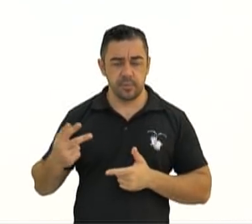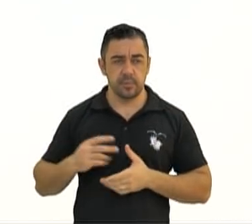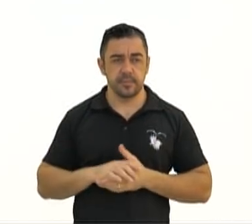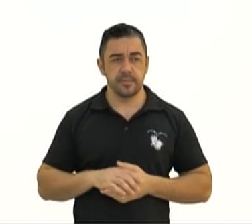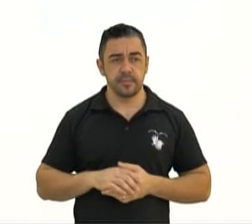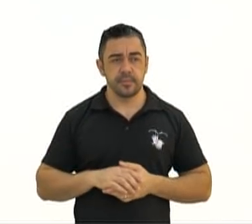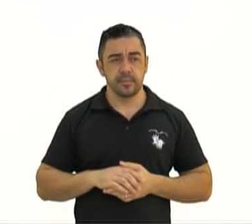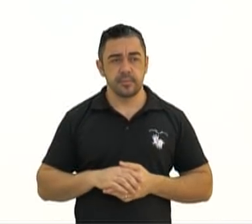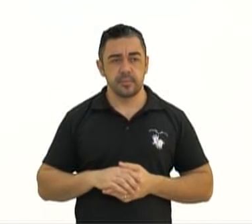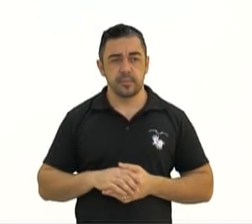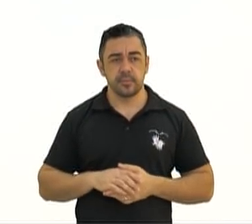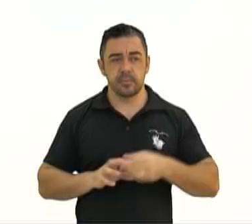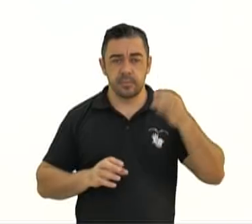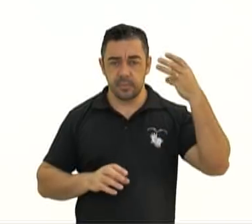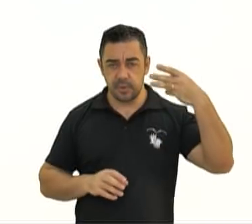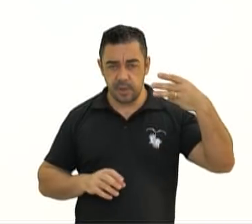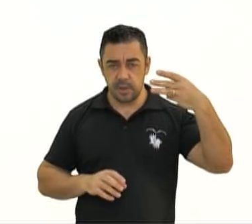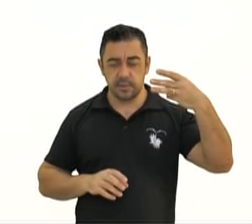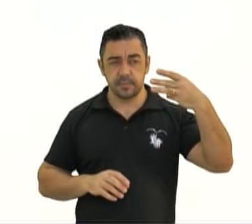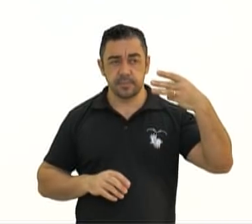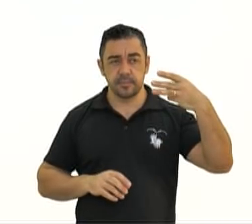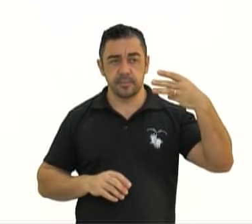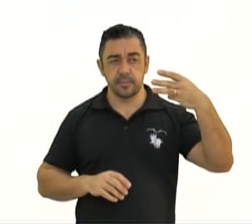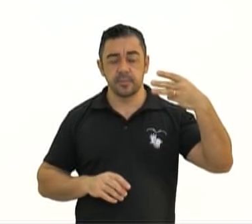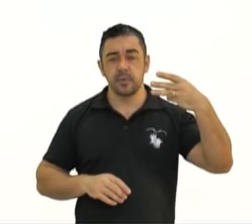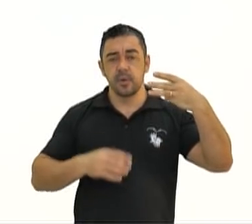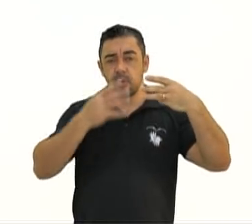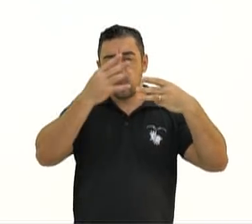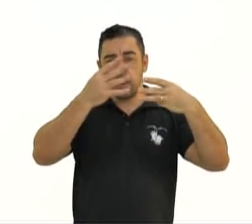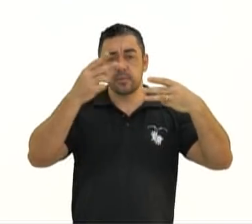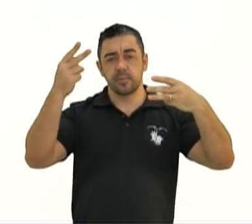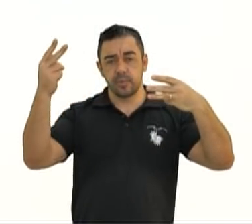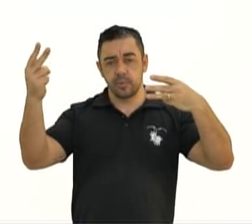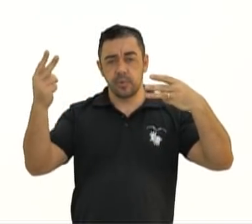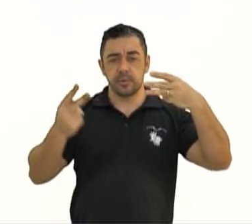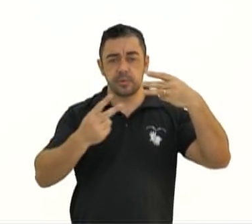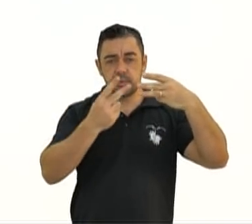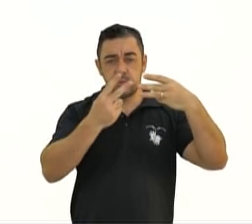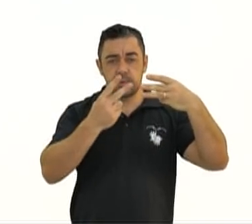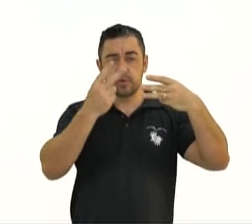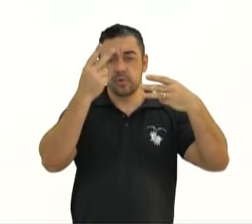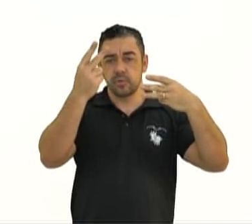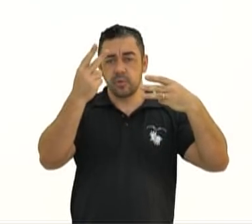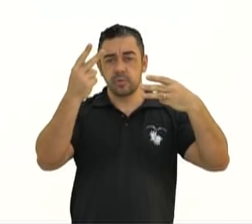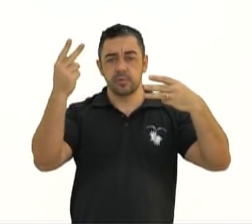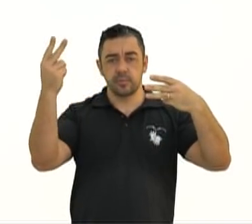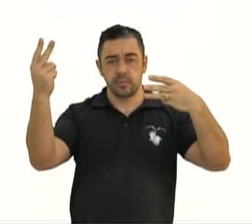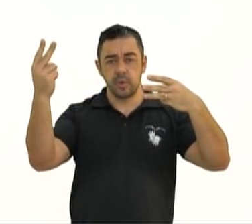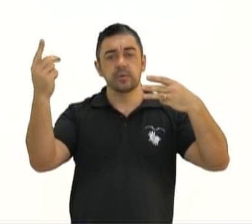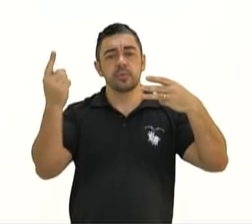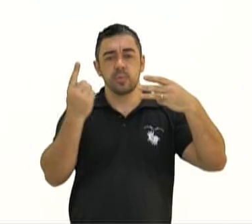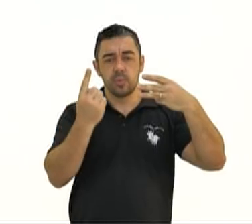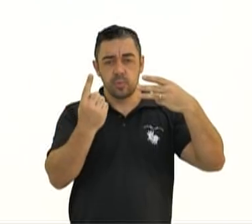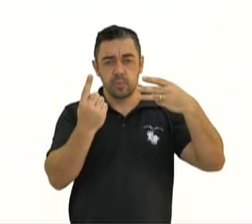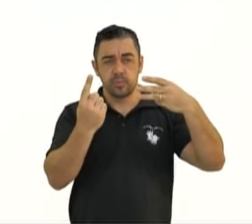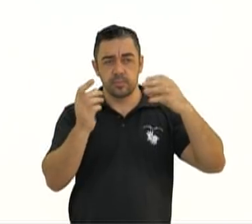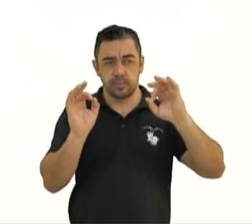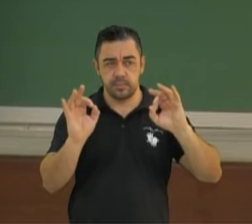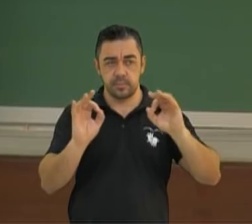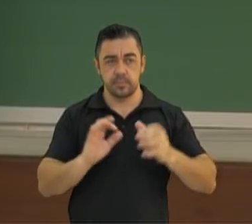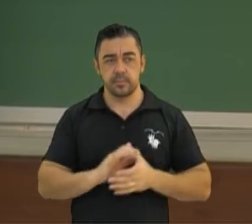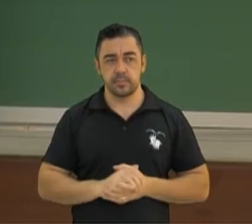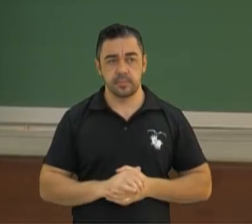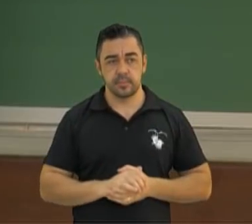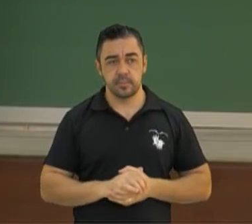ficar 6 dividido por 2, 3. 4 dividido por 2, 2. E 2 dividido por 2 é 1.